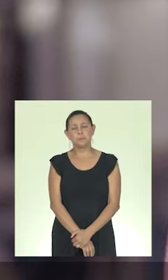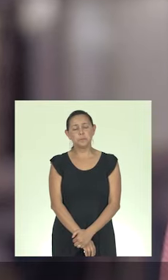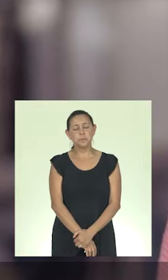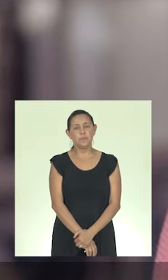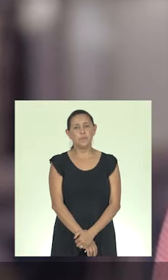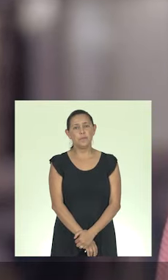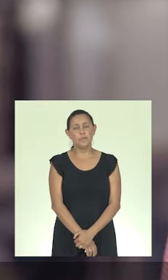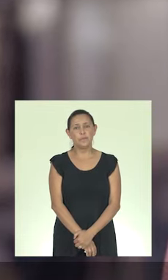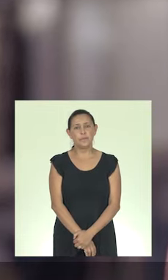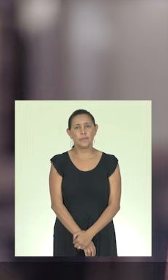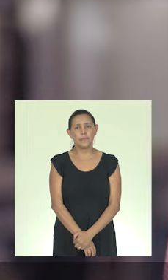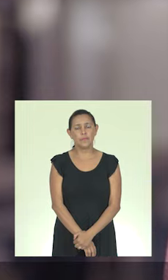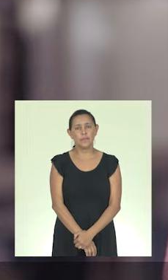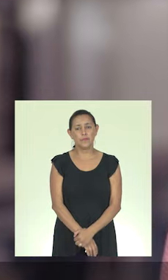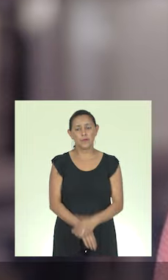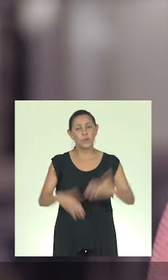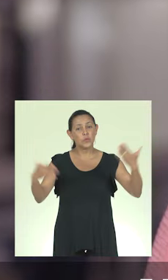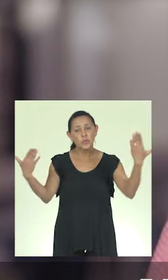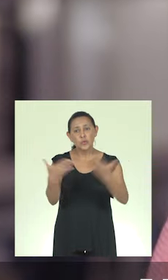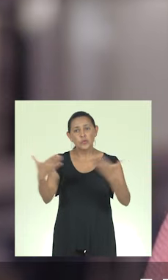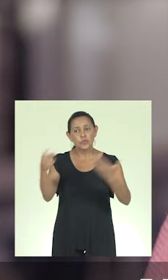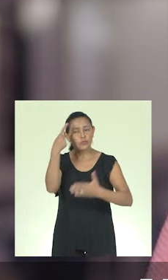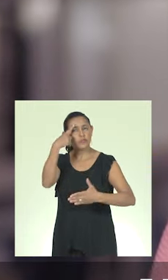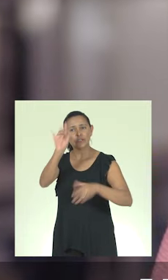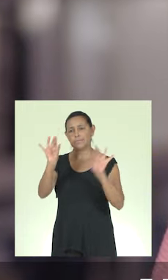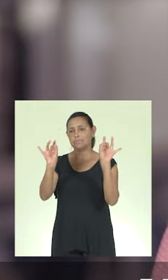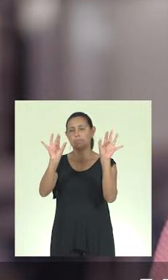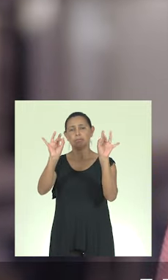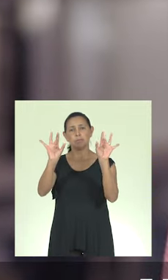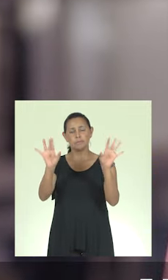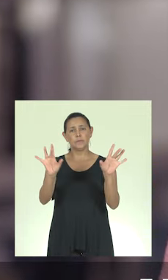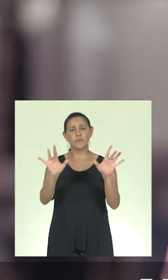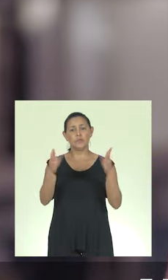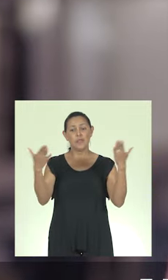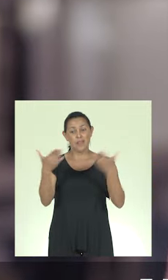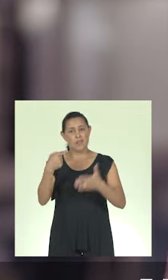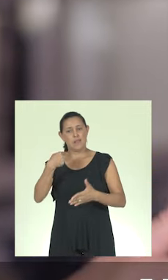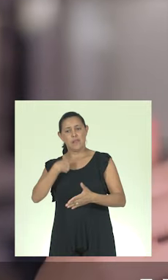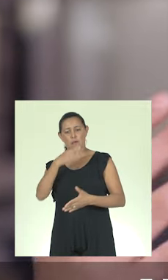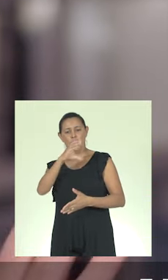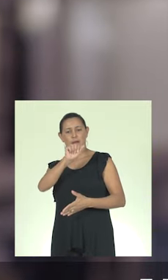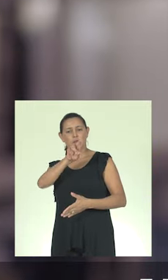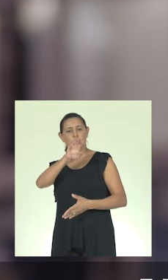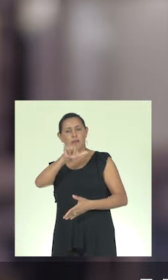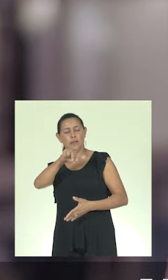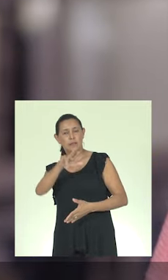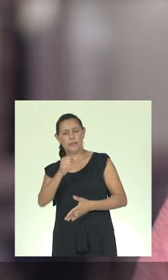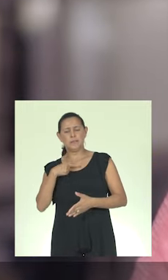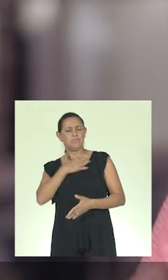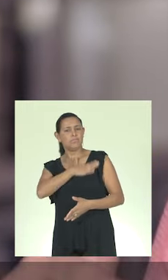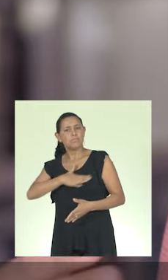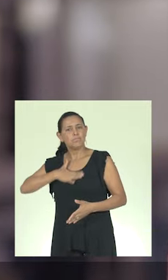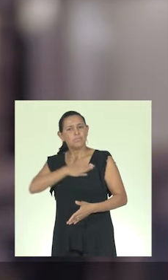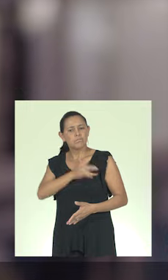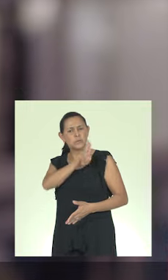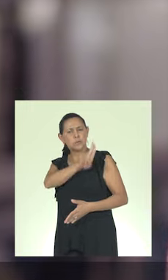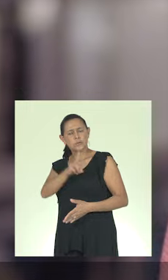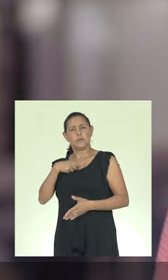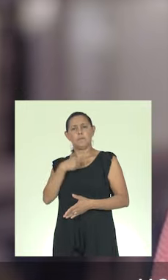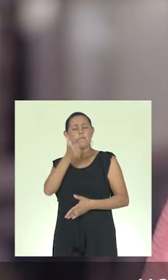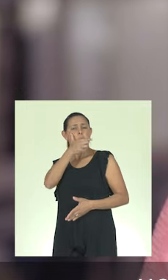Hoje é um dia muito especial. E eu, Carolina, gostaria, em nome do meu pai Ulisses e da minha mãe